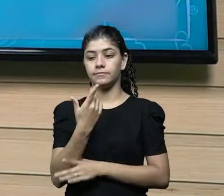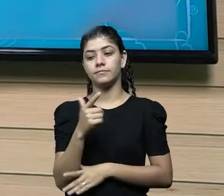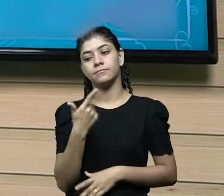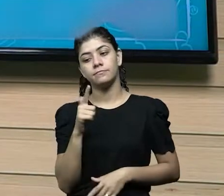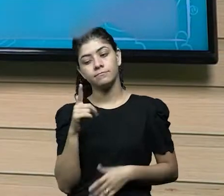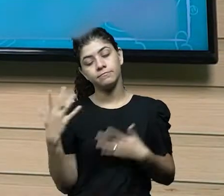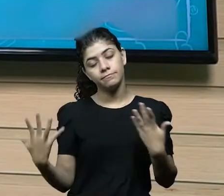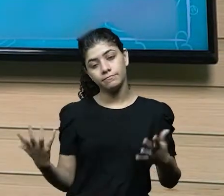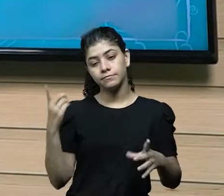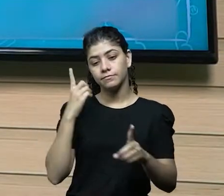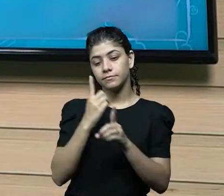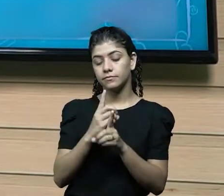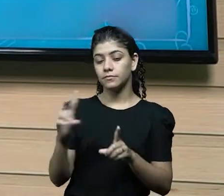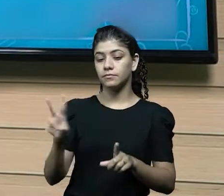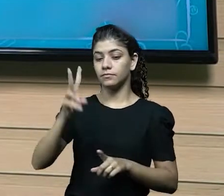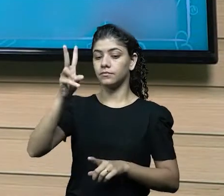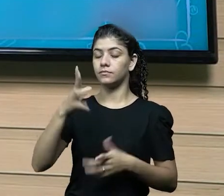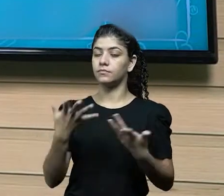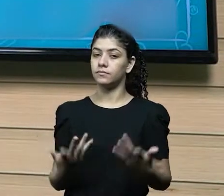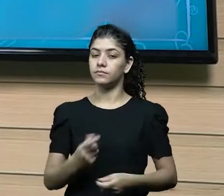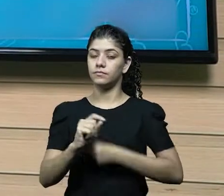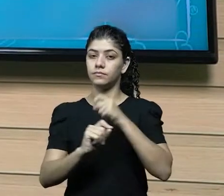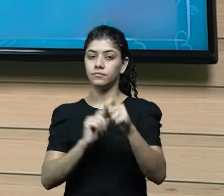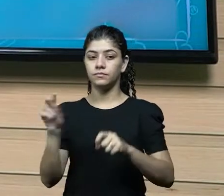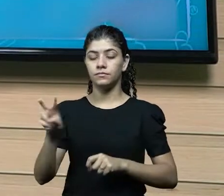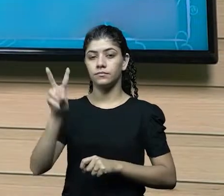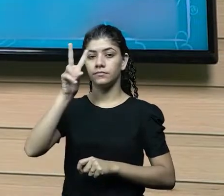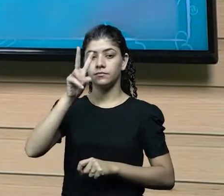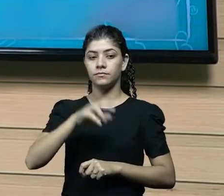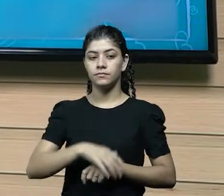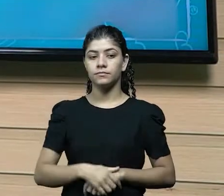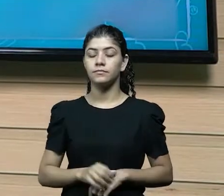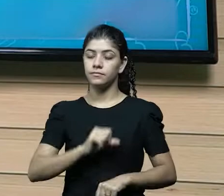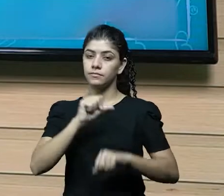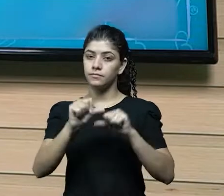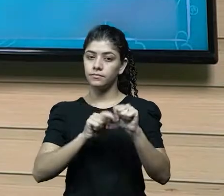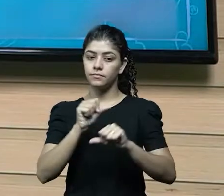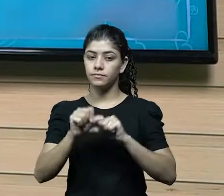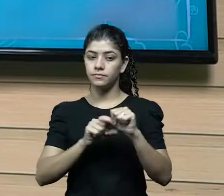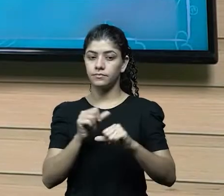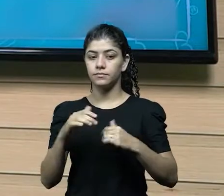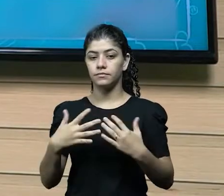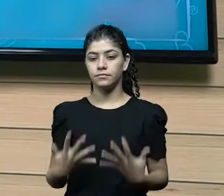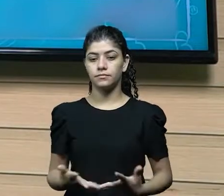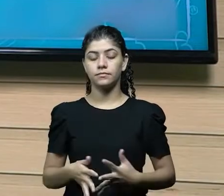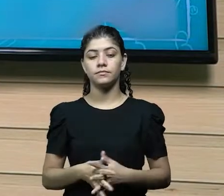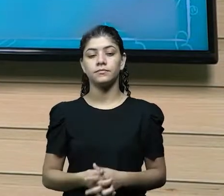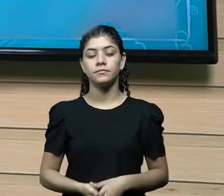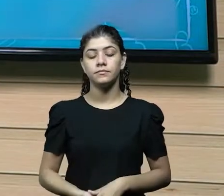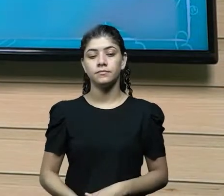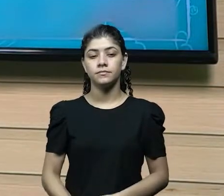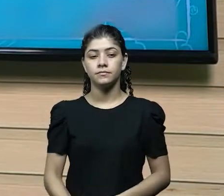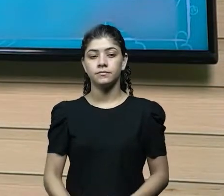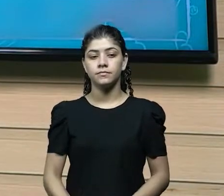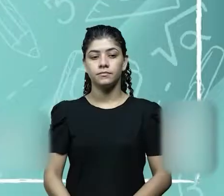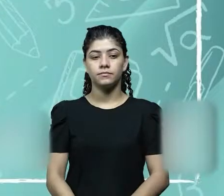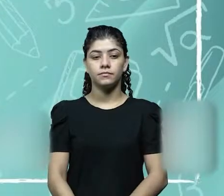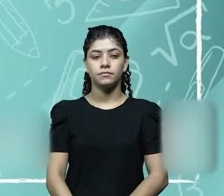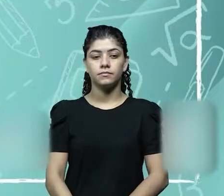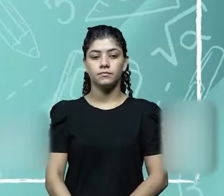não tem. Então você encontra um valor e ela deveria ser de outro valor. Esta diferença é que vai ser dado o